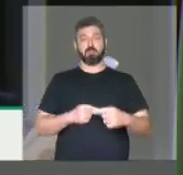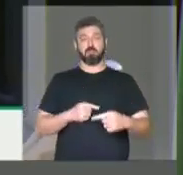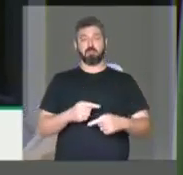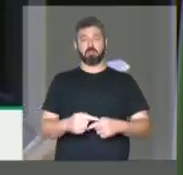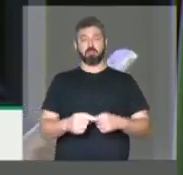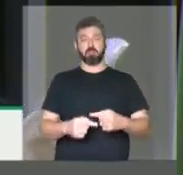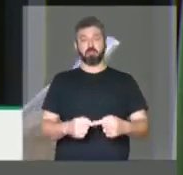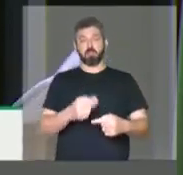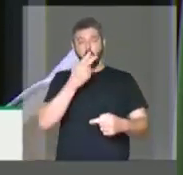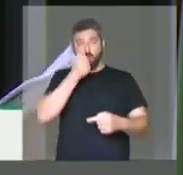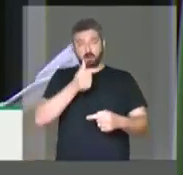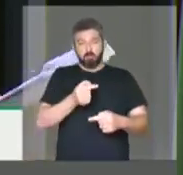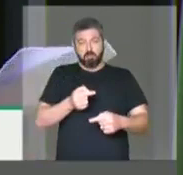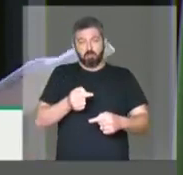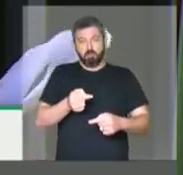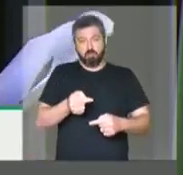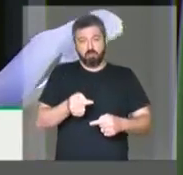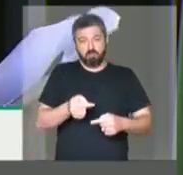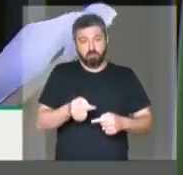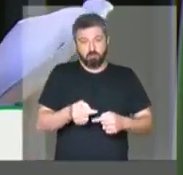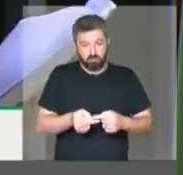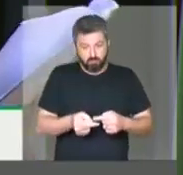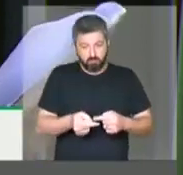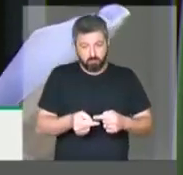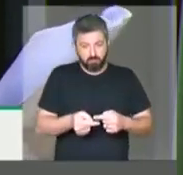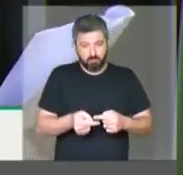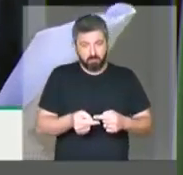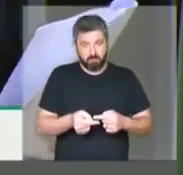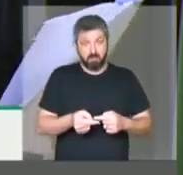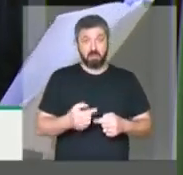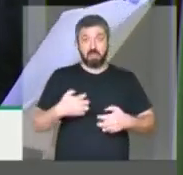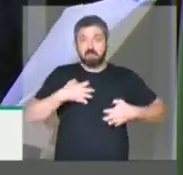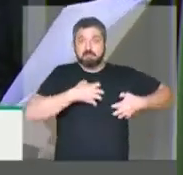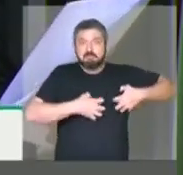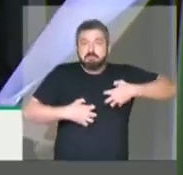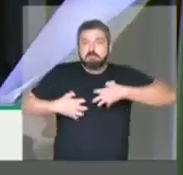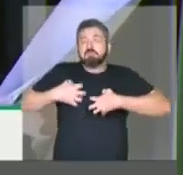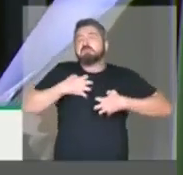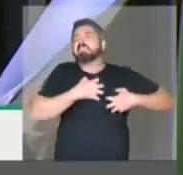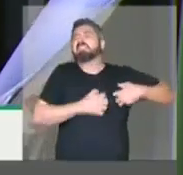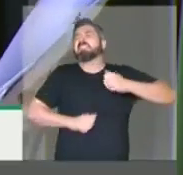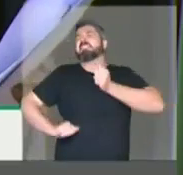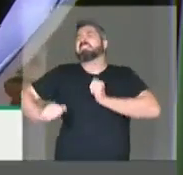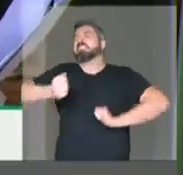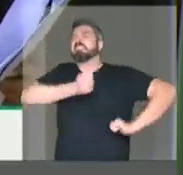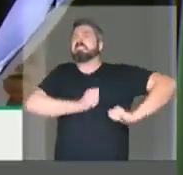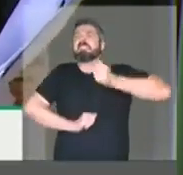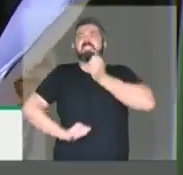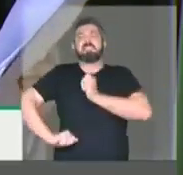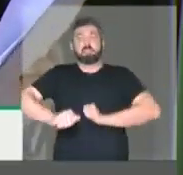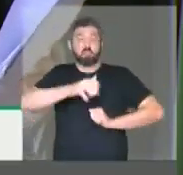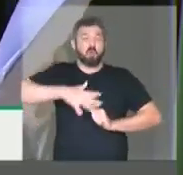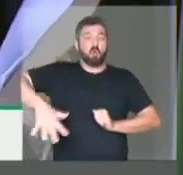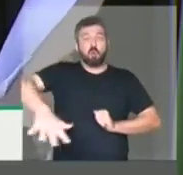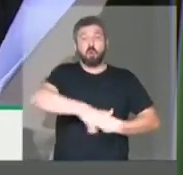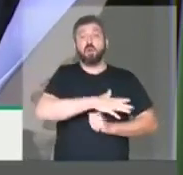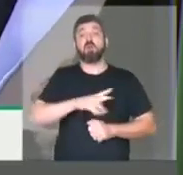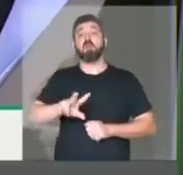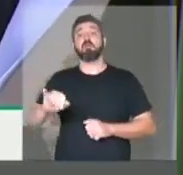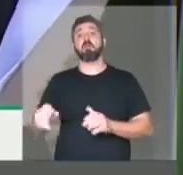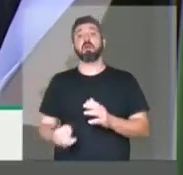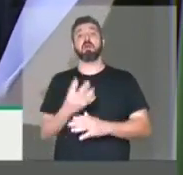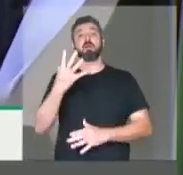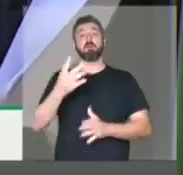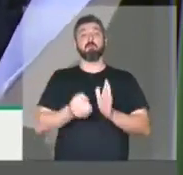devagar, quase parando. A sensação é de angústia, uma angústia coletiva que propicia o